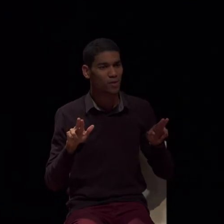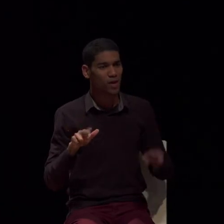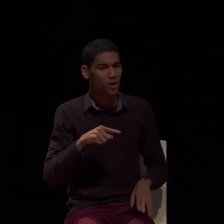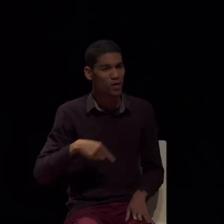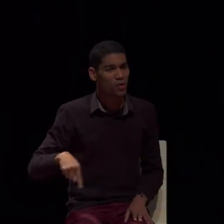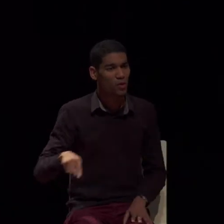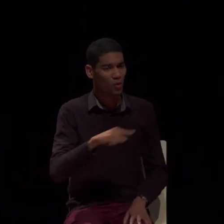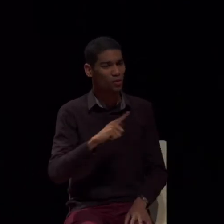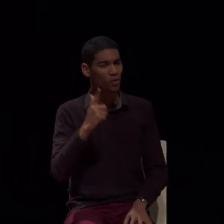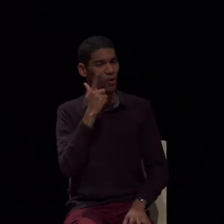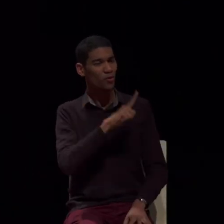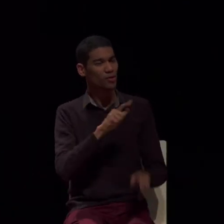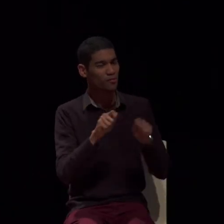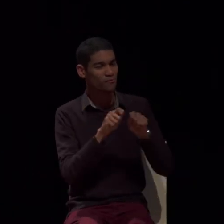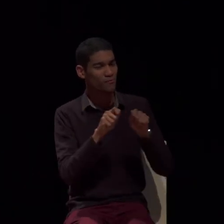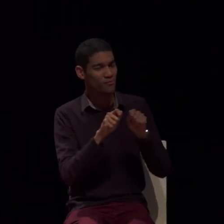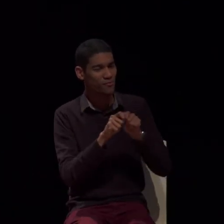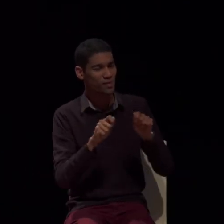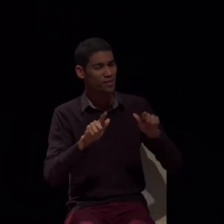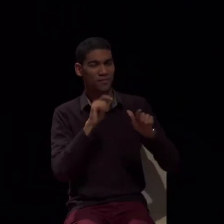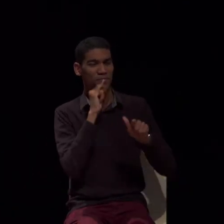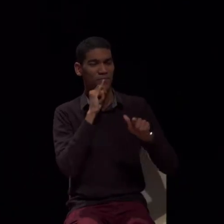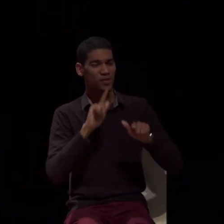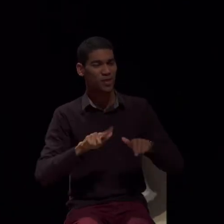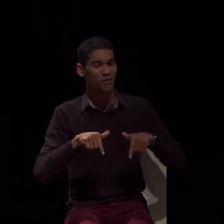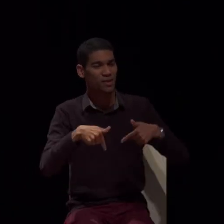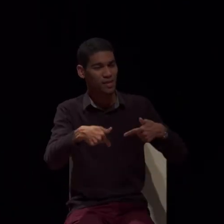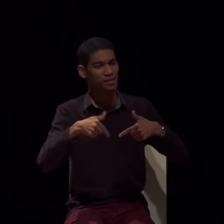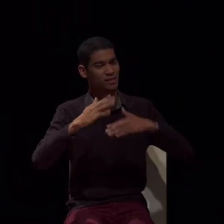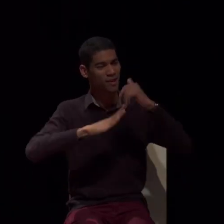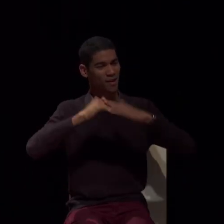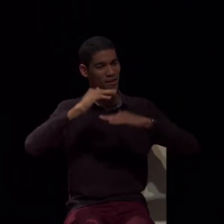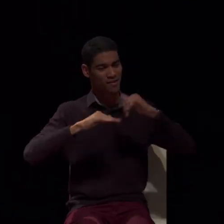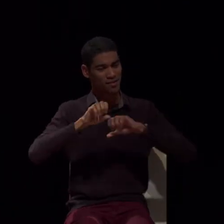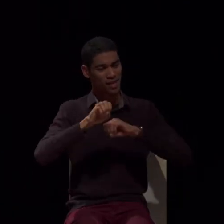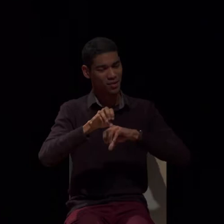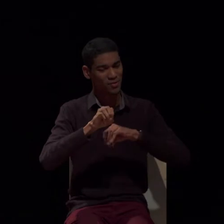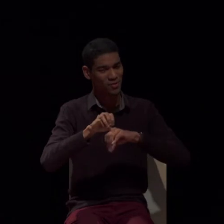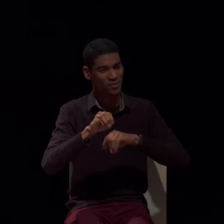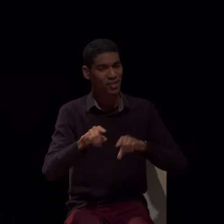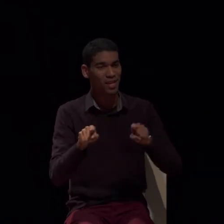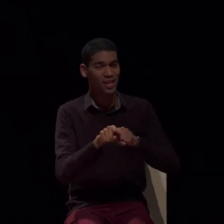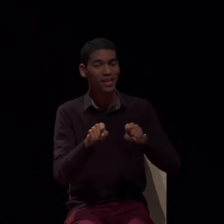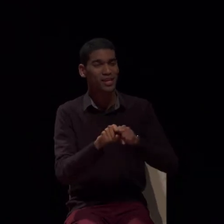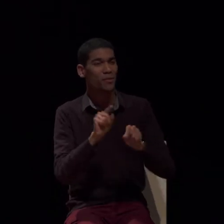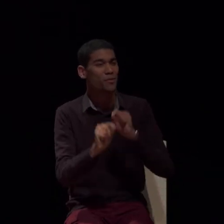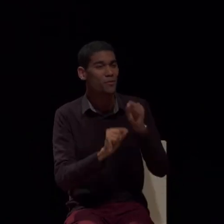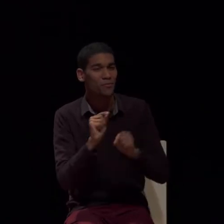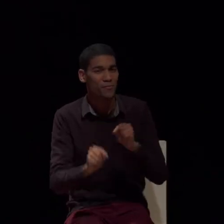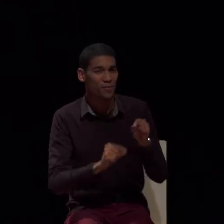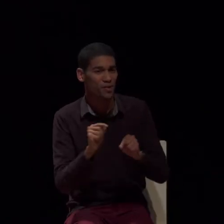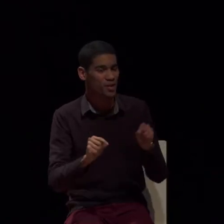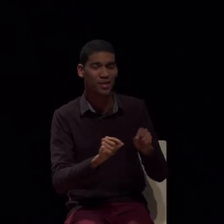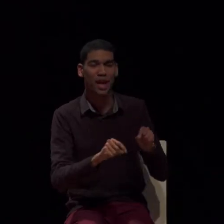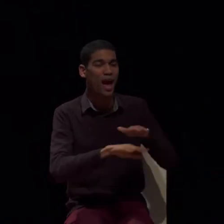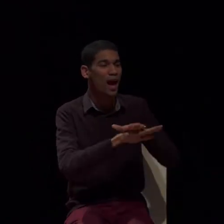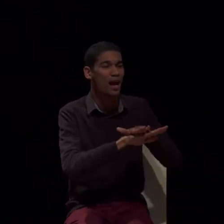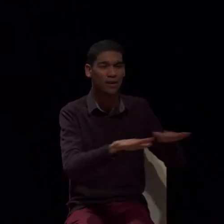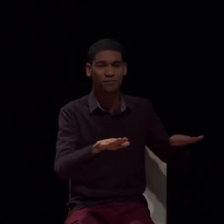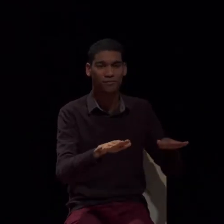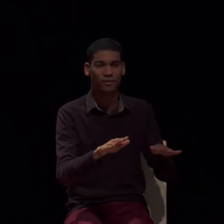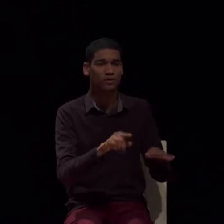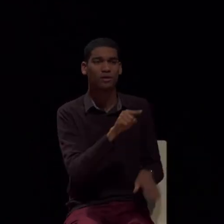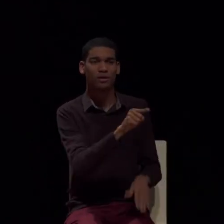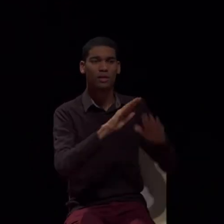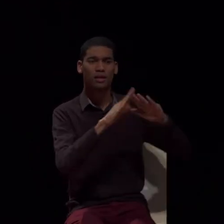tanto na ação na educação racista como na desconstrução já que a